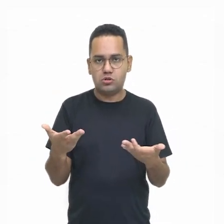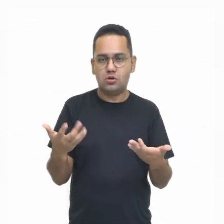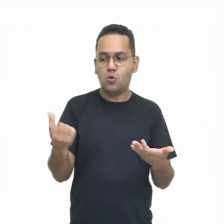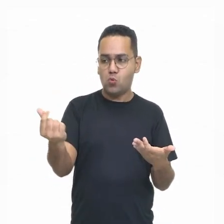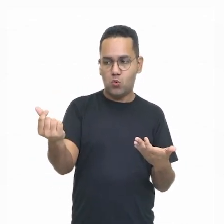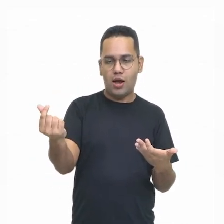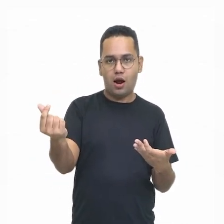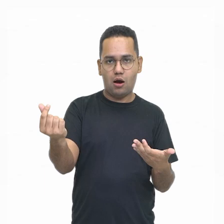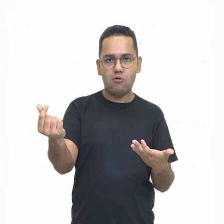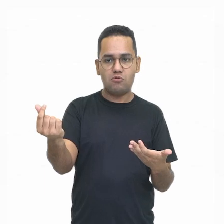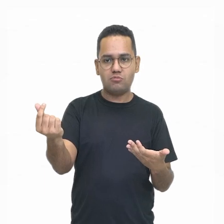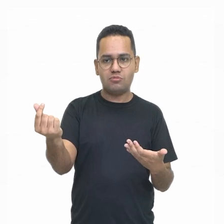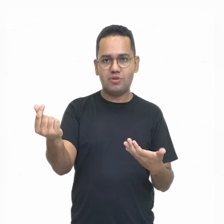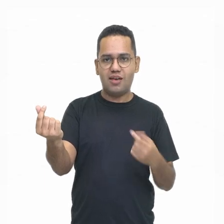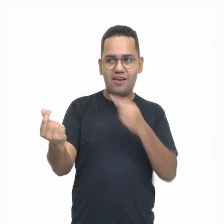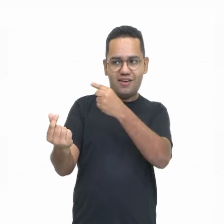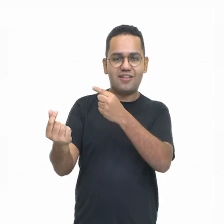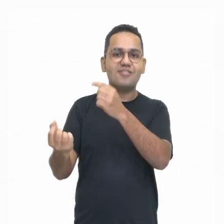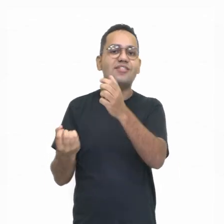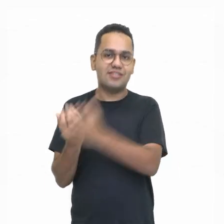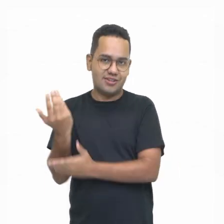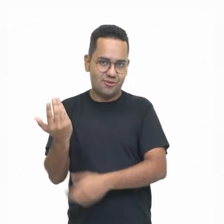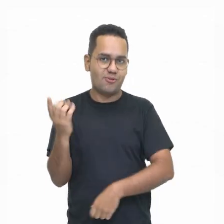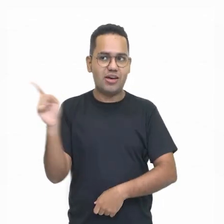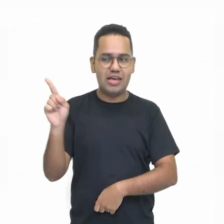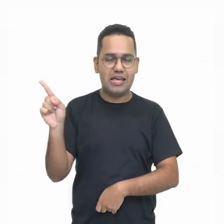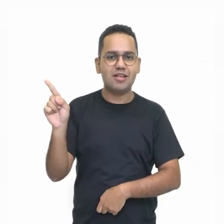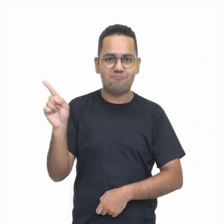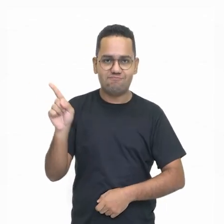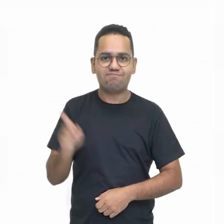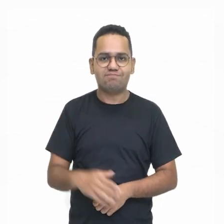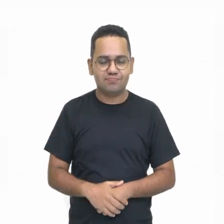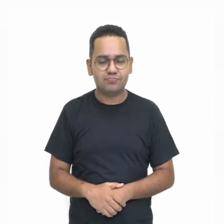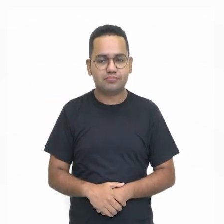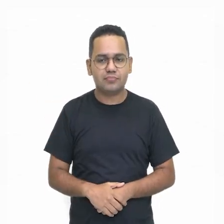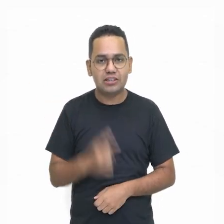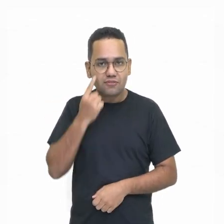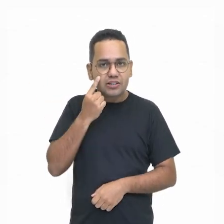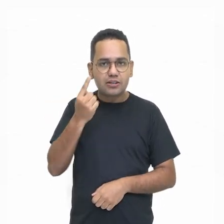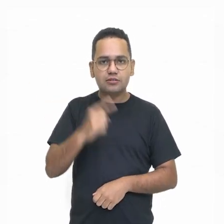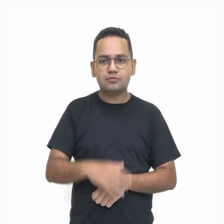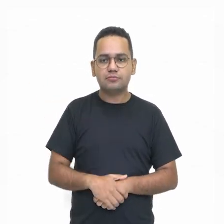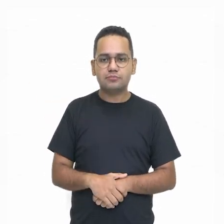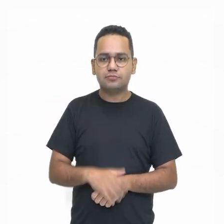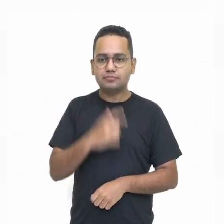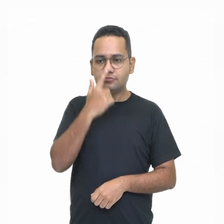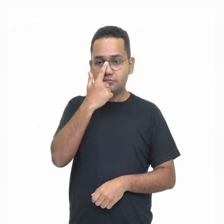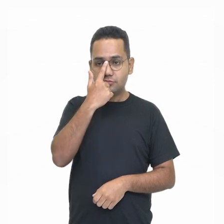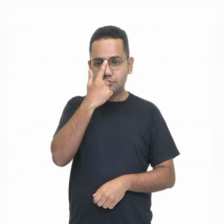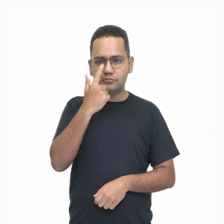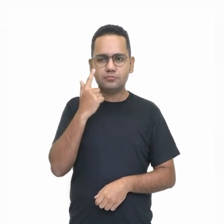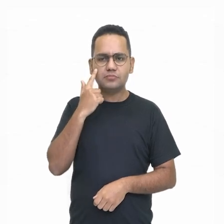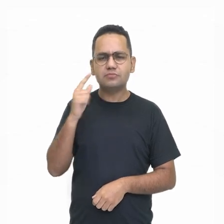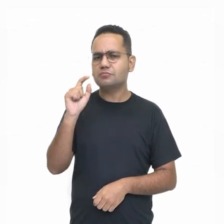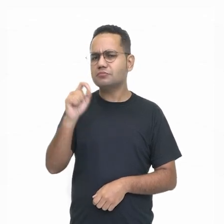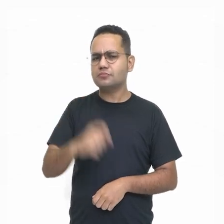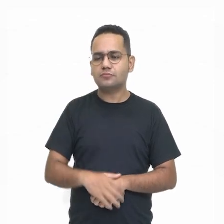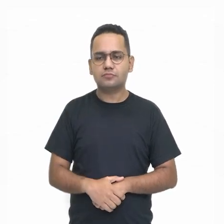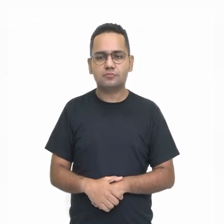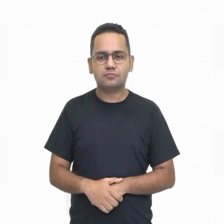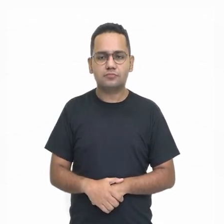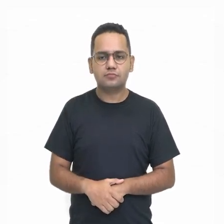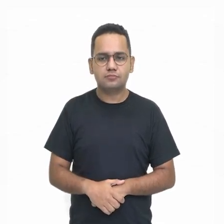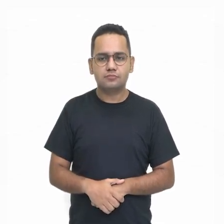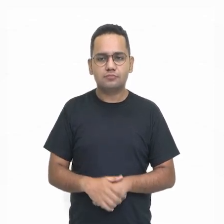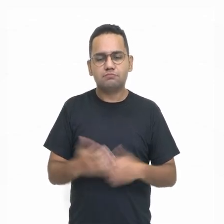hoje, o real, foi lançada, né, foi colocada em vigor esse plano na tentativa de, não só tentativa, porque de